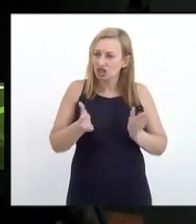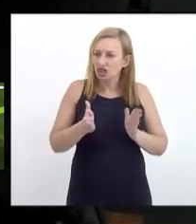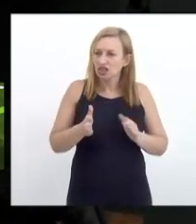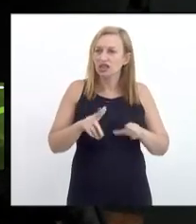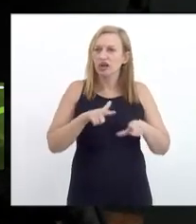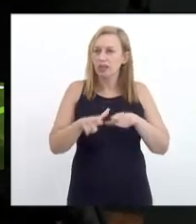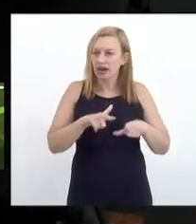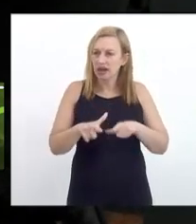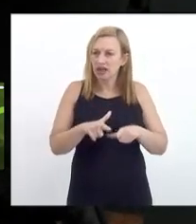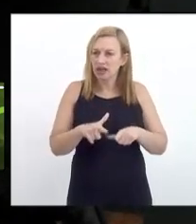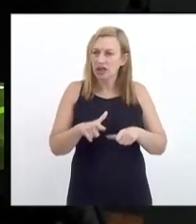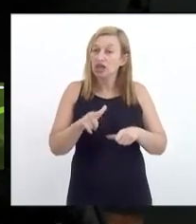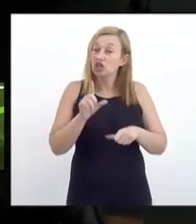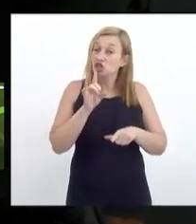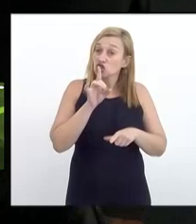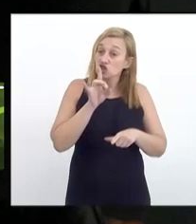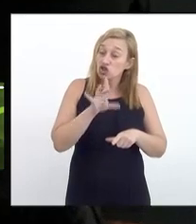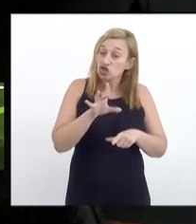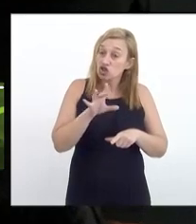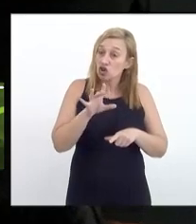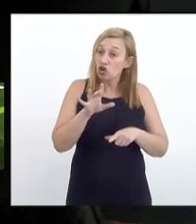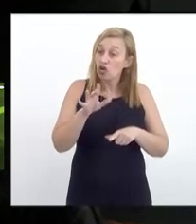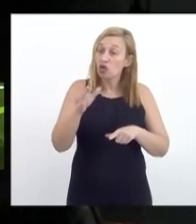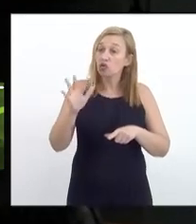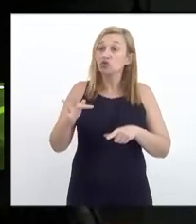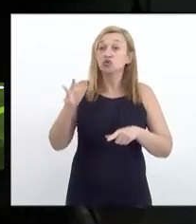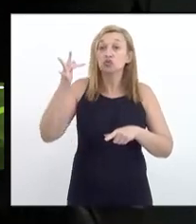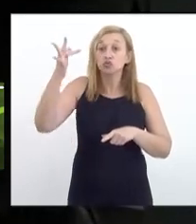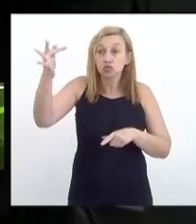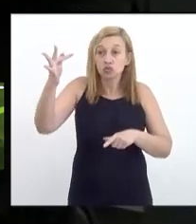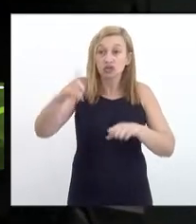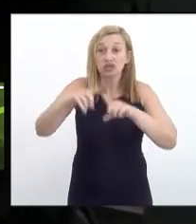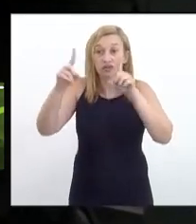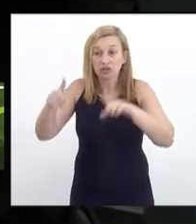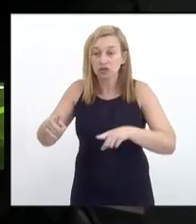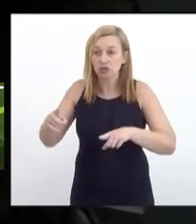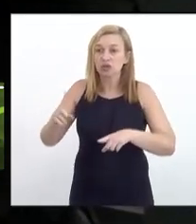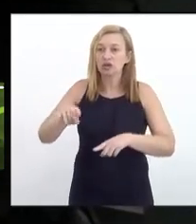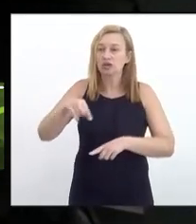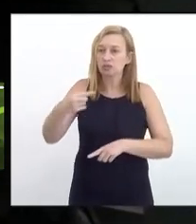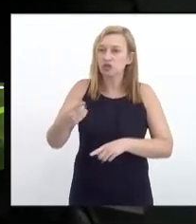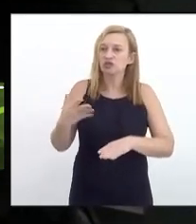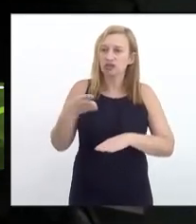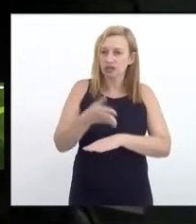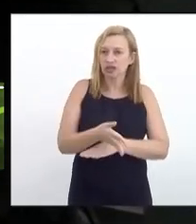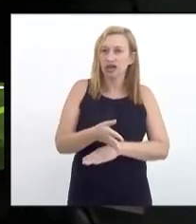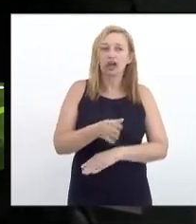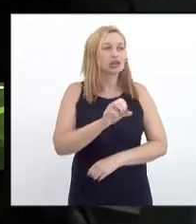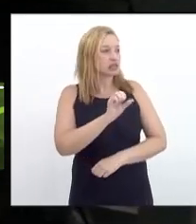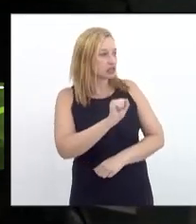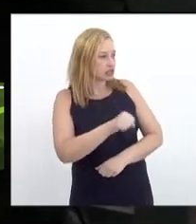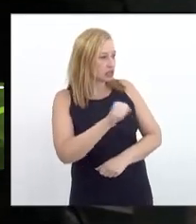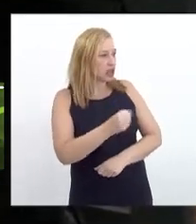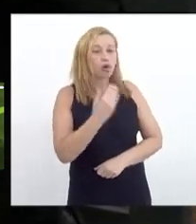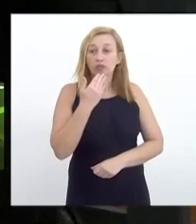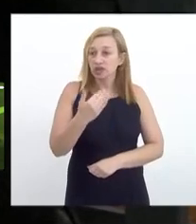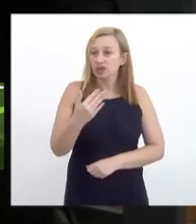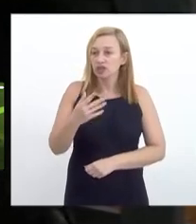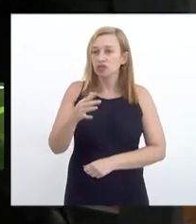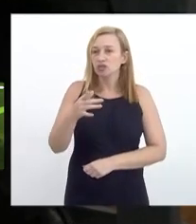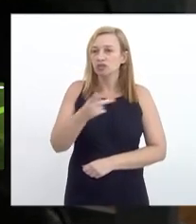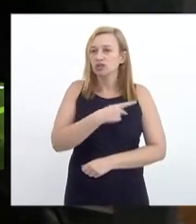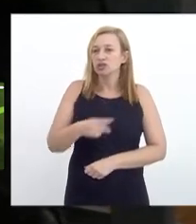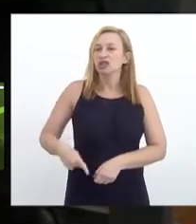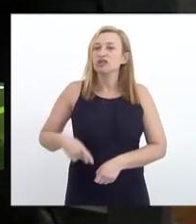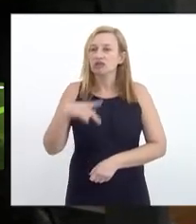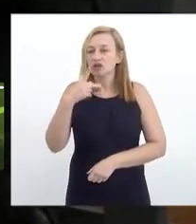realmente Alcançar Aqueles servidores Que vão entrar depois É isso E o que eu queria É pedir Como o presidente Falou até Com o